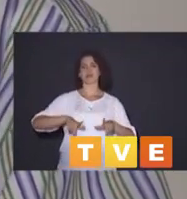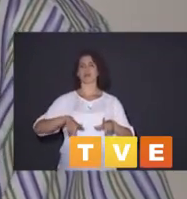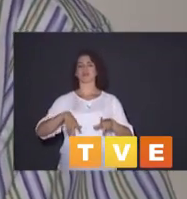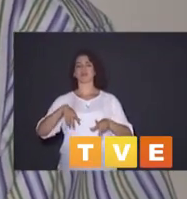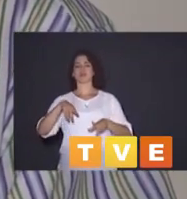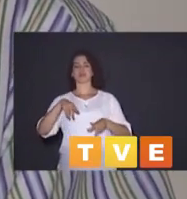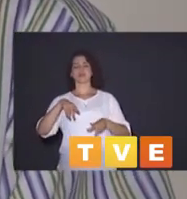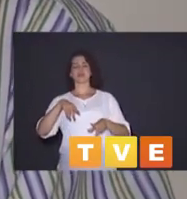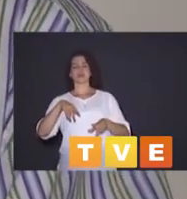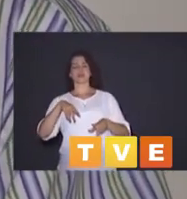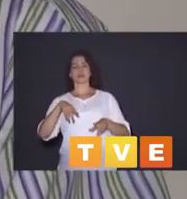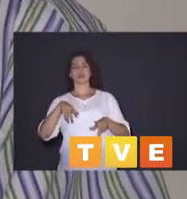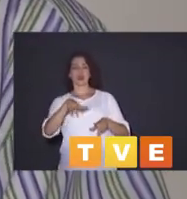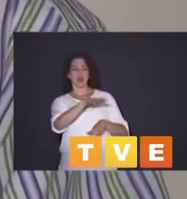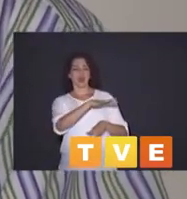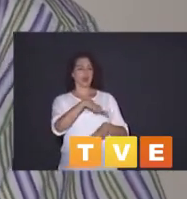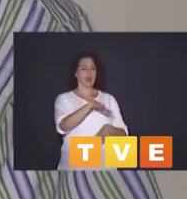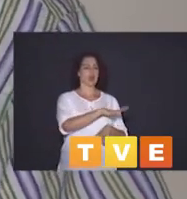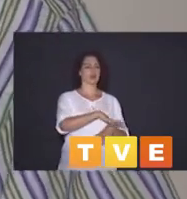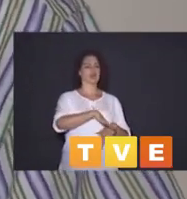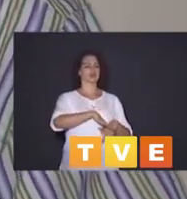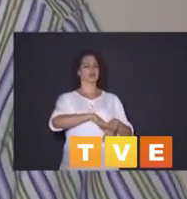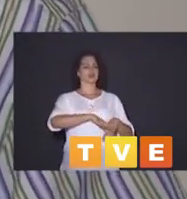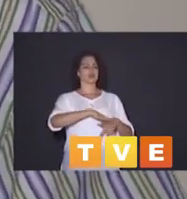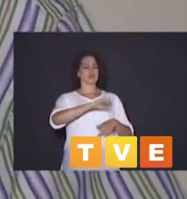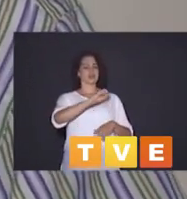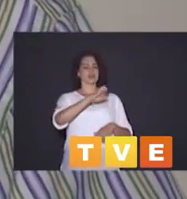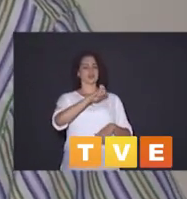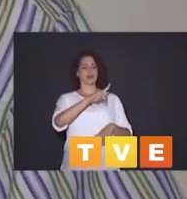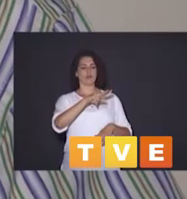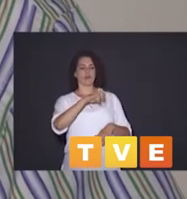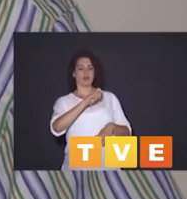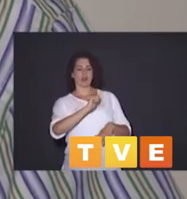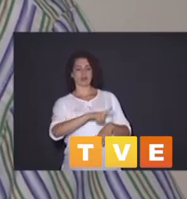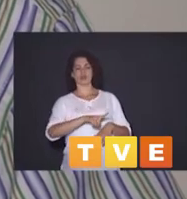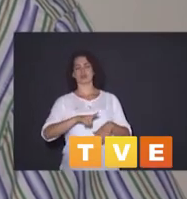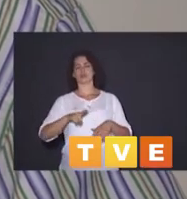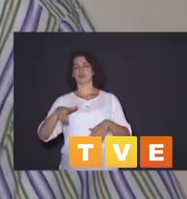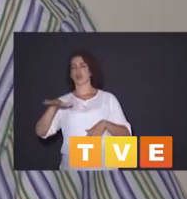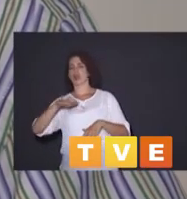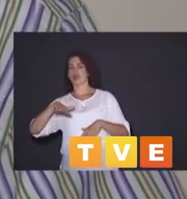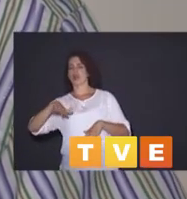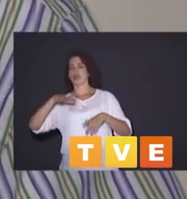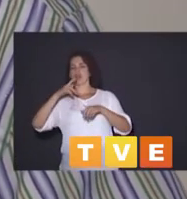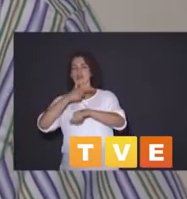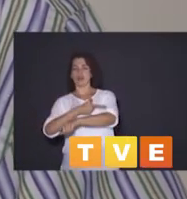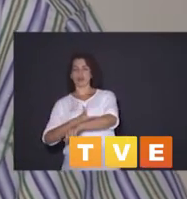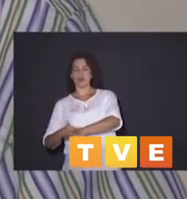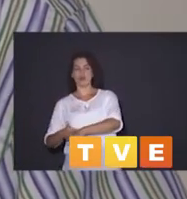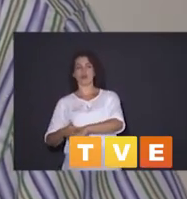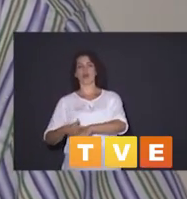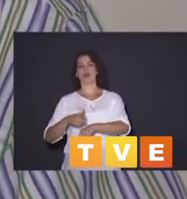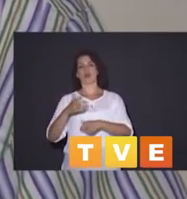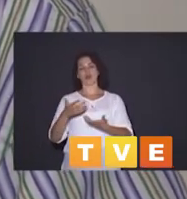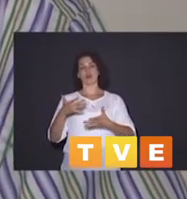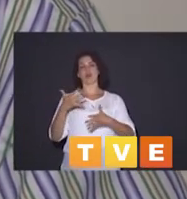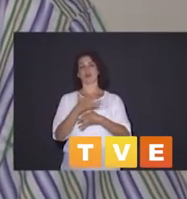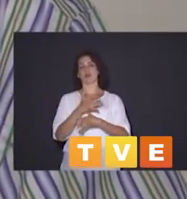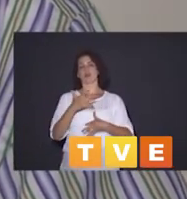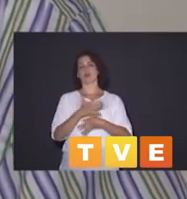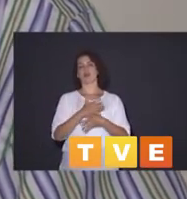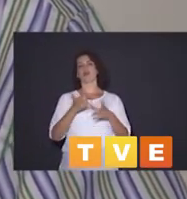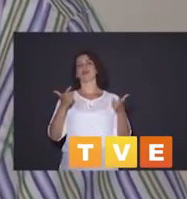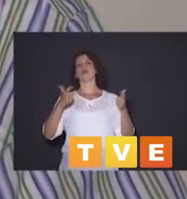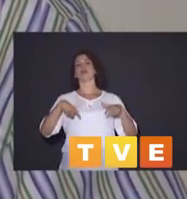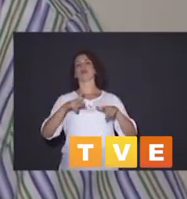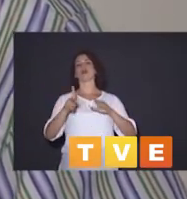áreas utilizadas a cidade é um lugar de resistência é interessante sempre